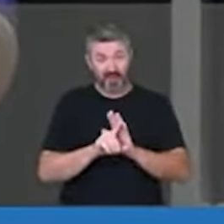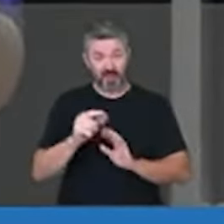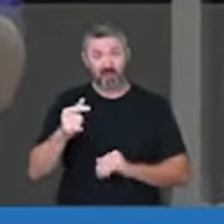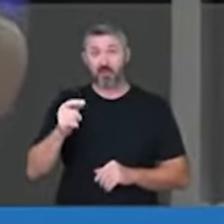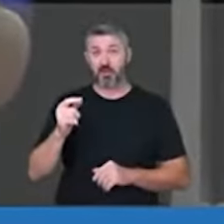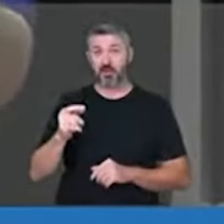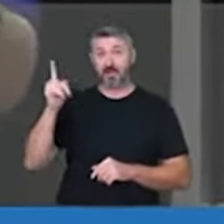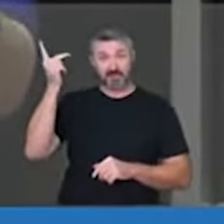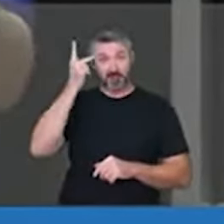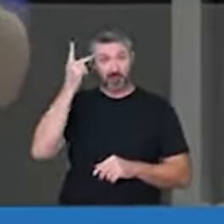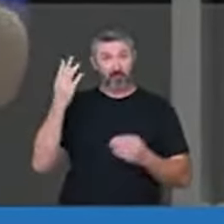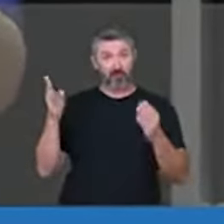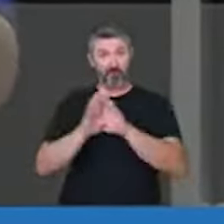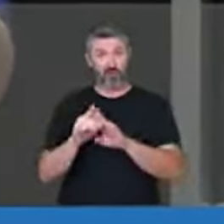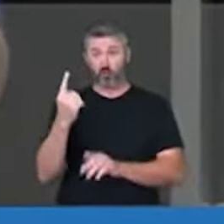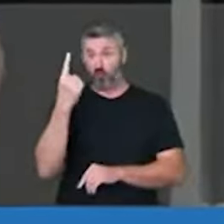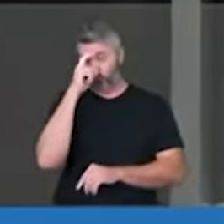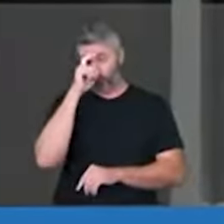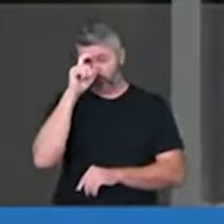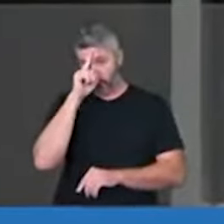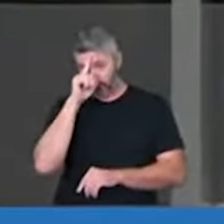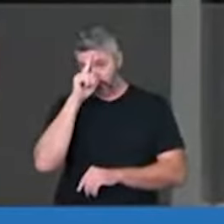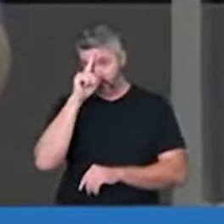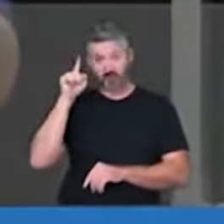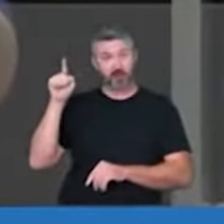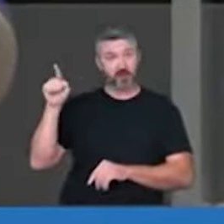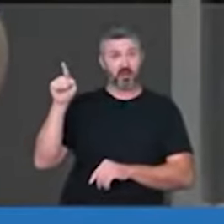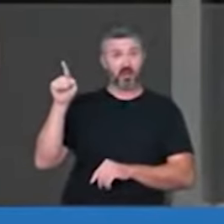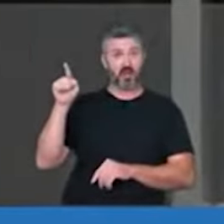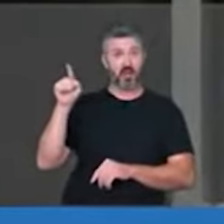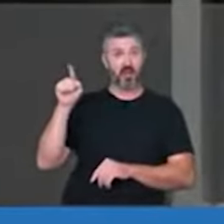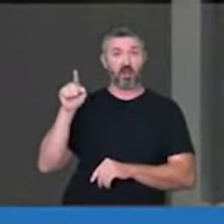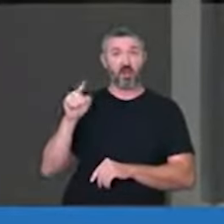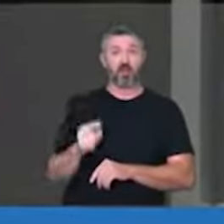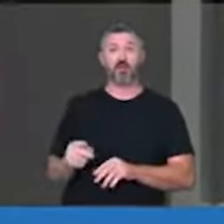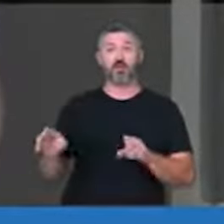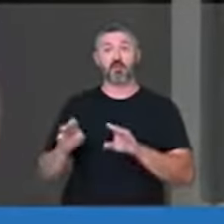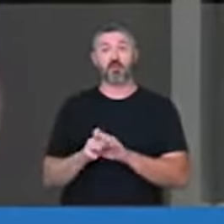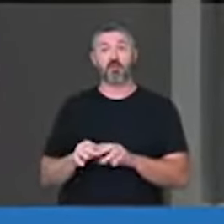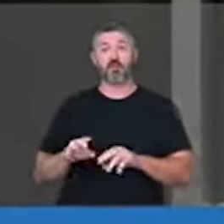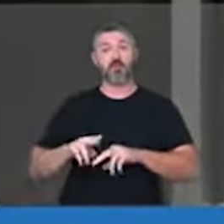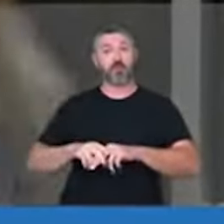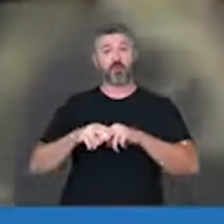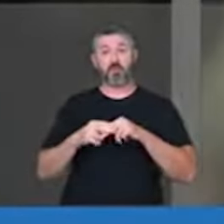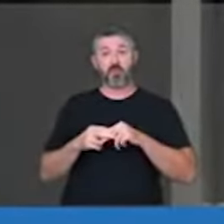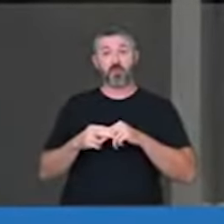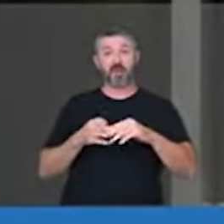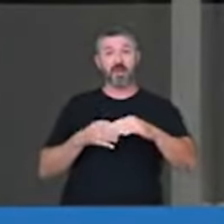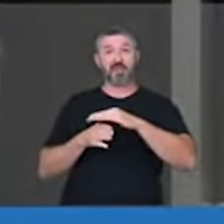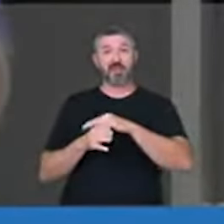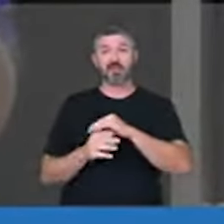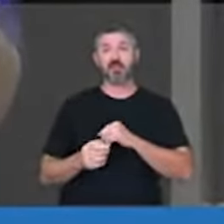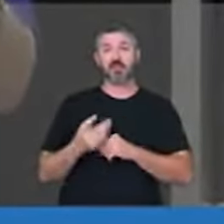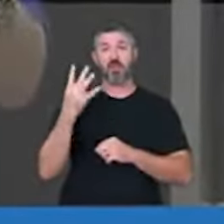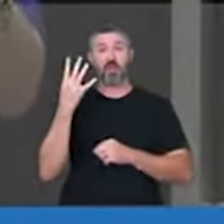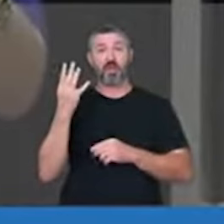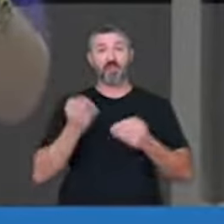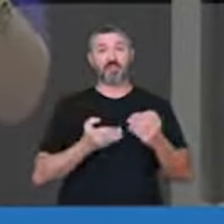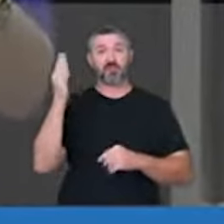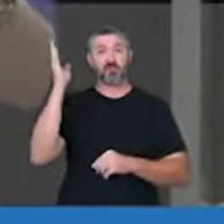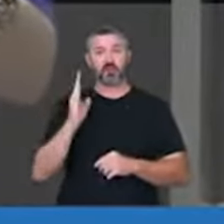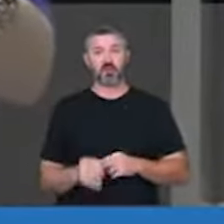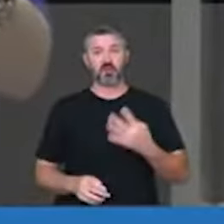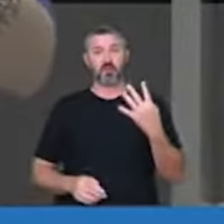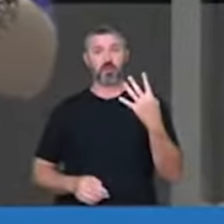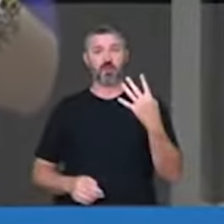foi fechado um hospital Vila Nova Cachoeirinha. É uma peregrinação para ela conseguir acessar um dos 4 serviços no Brasil. Ora,